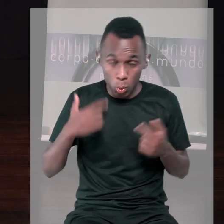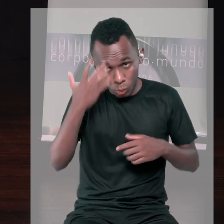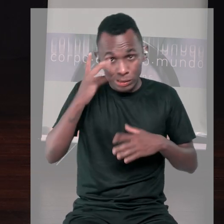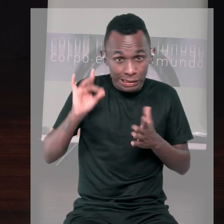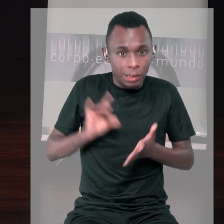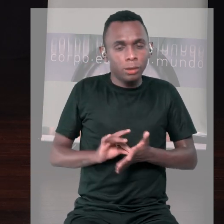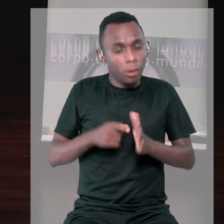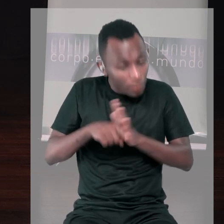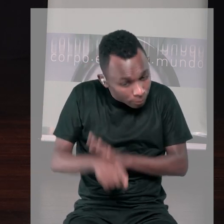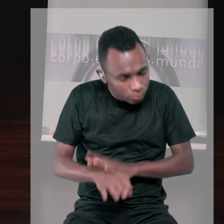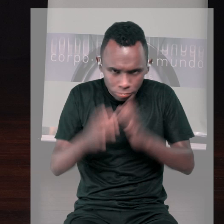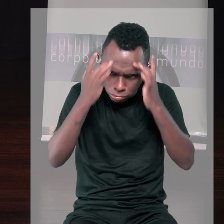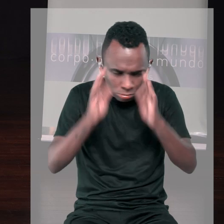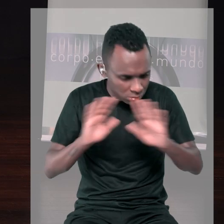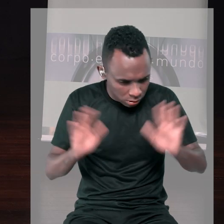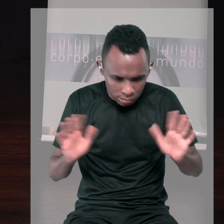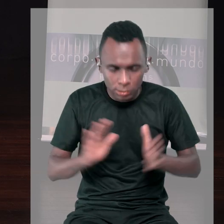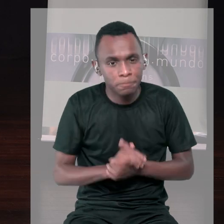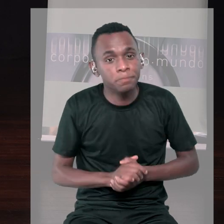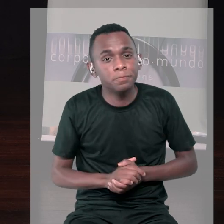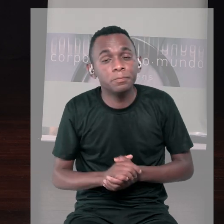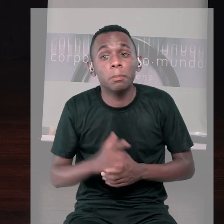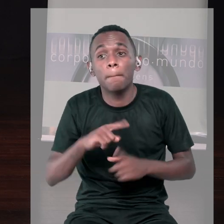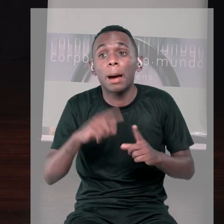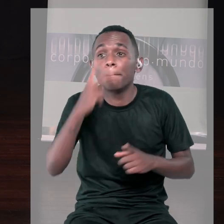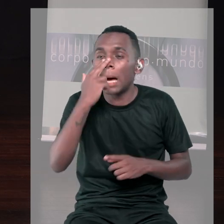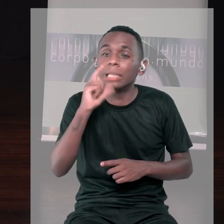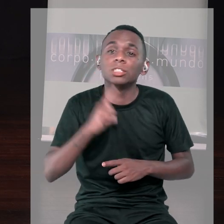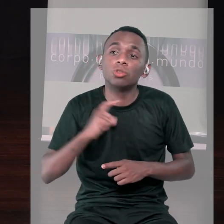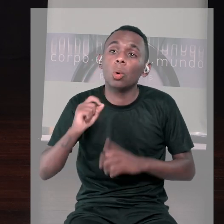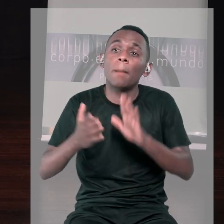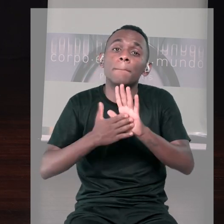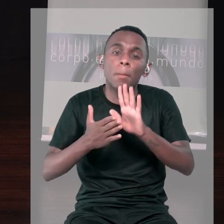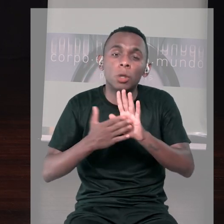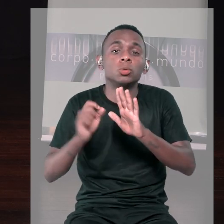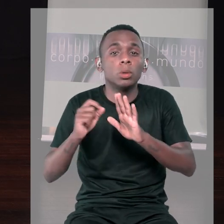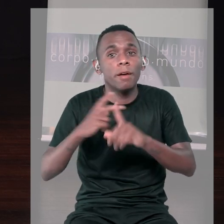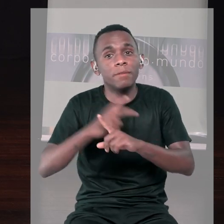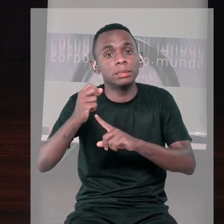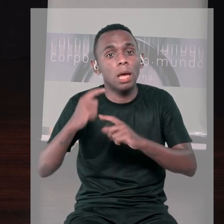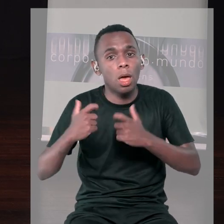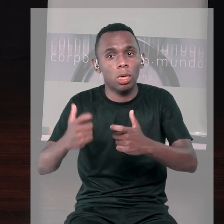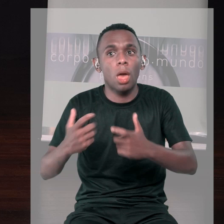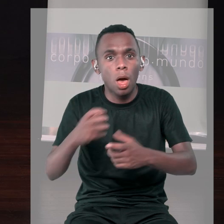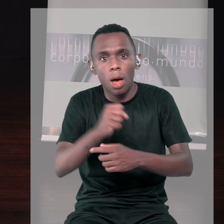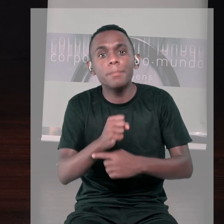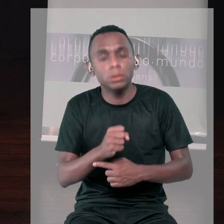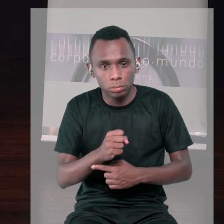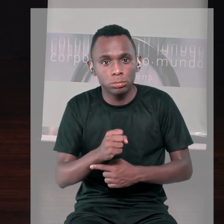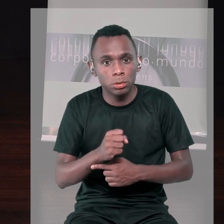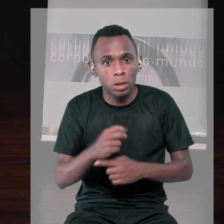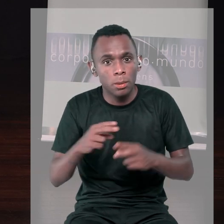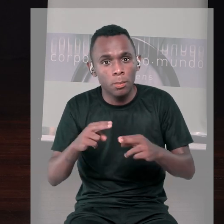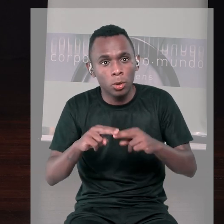mais informação do que ninguém, né? Mas parece que havia um propósito de ganhar a guerra da Ucrânia muito rapidamente por um ataque